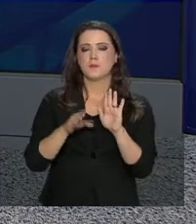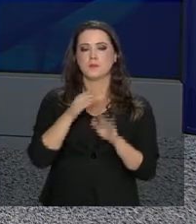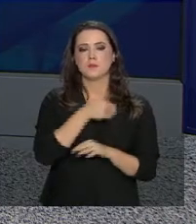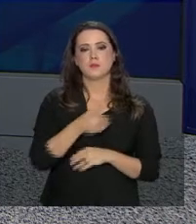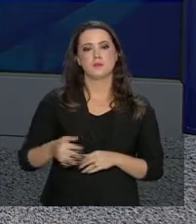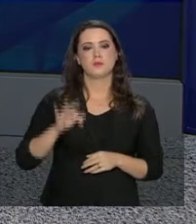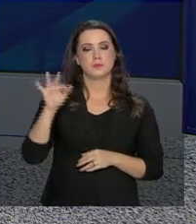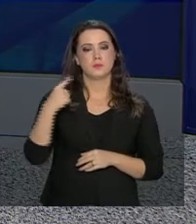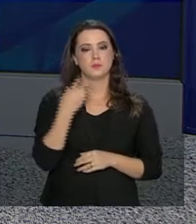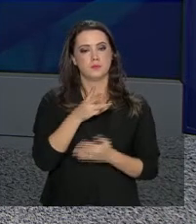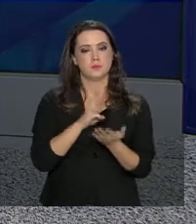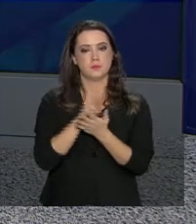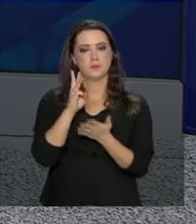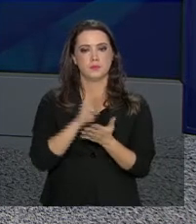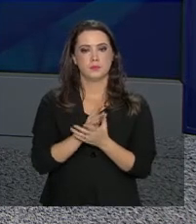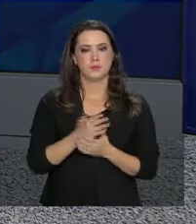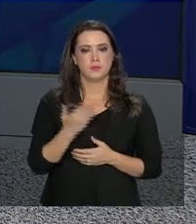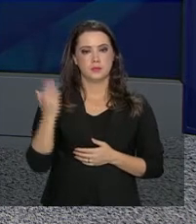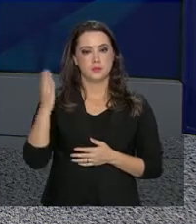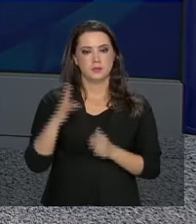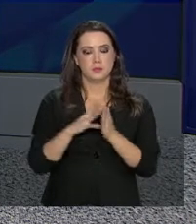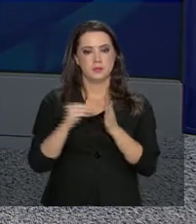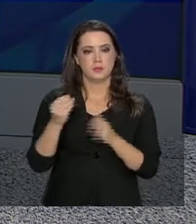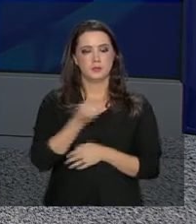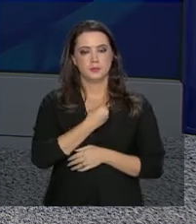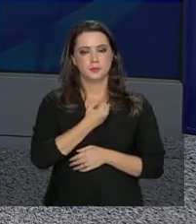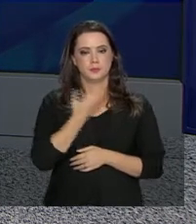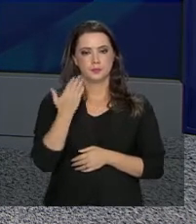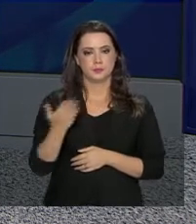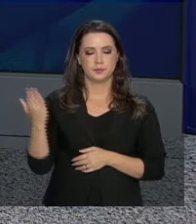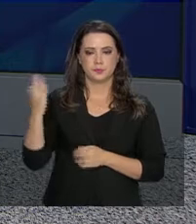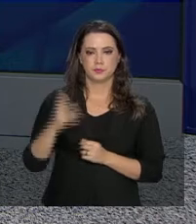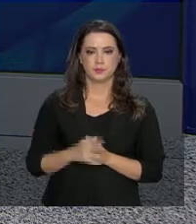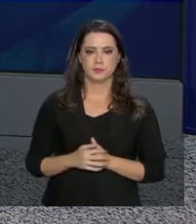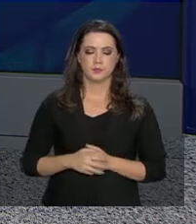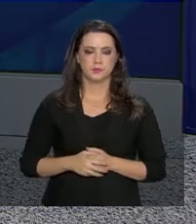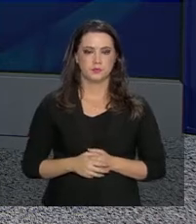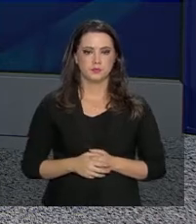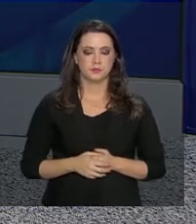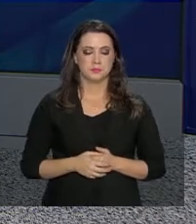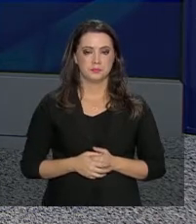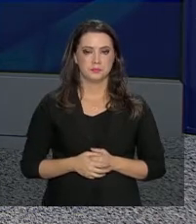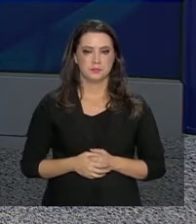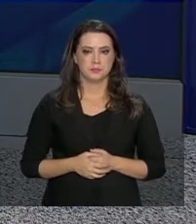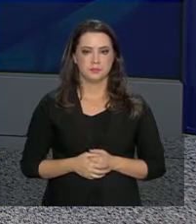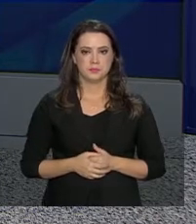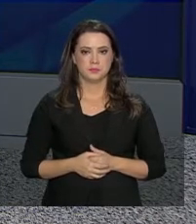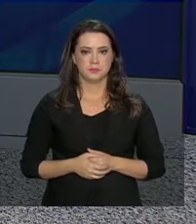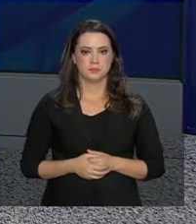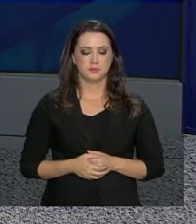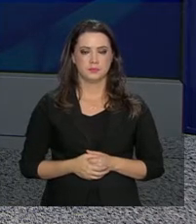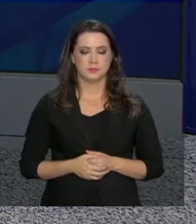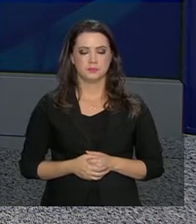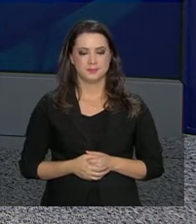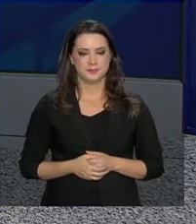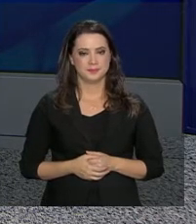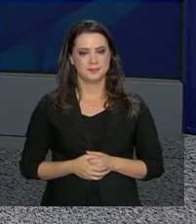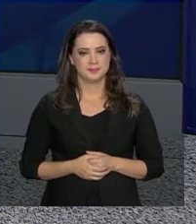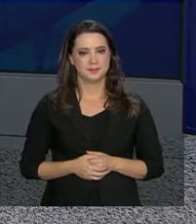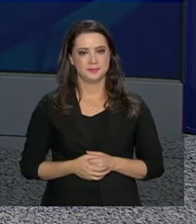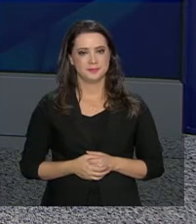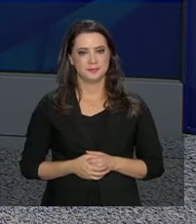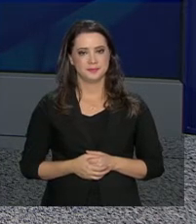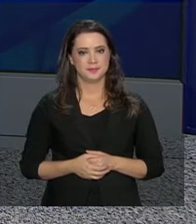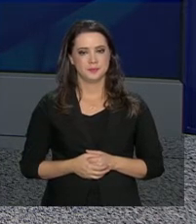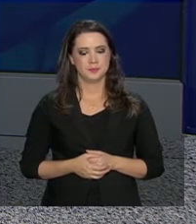do governo federal para o nosso hatzaki então anote aí é 61 9 98 67 87